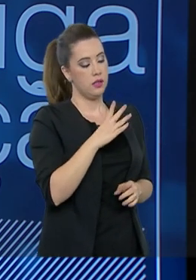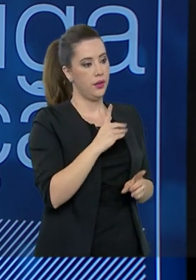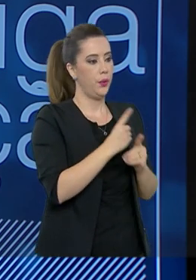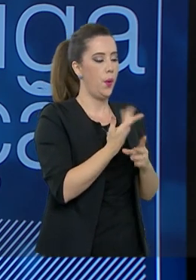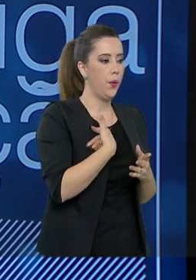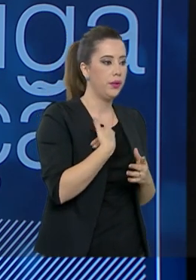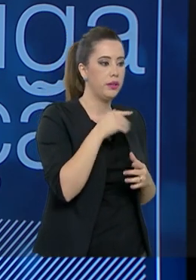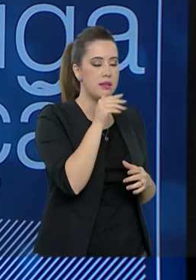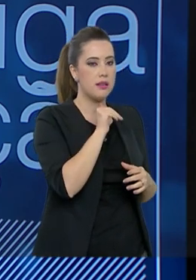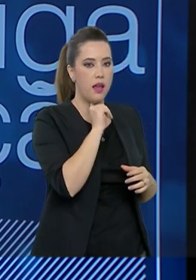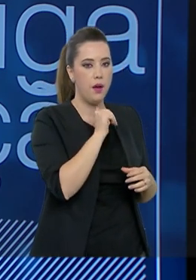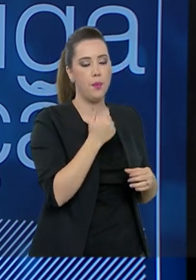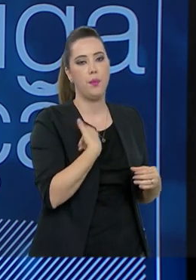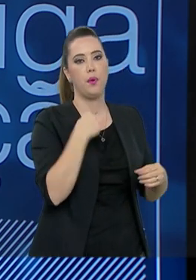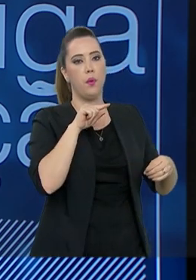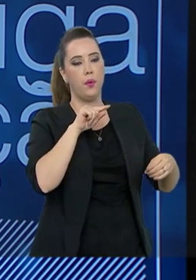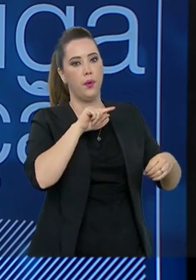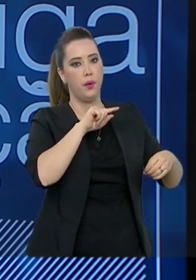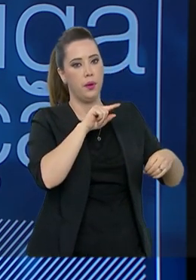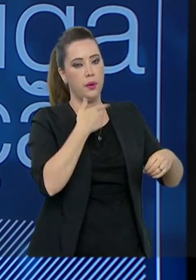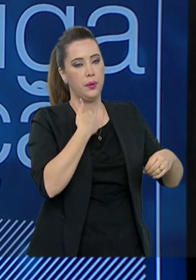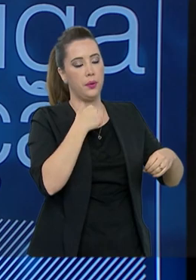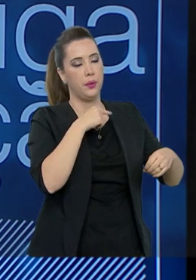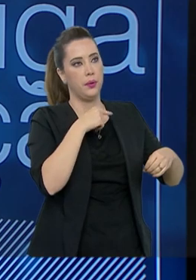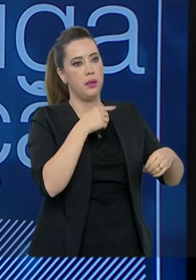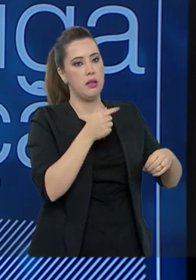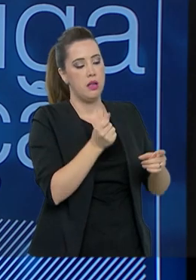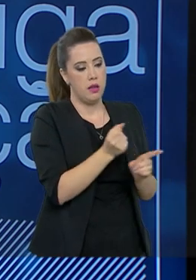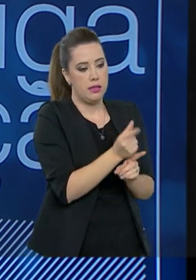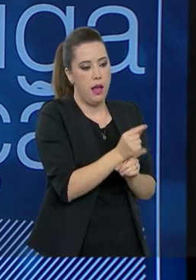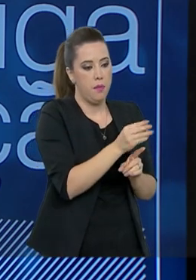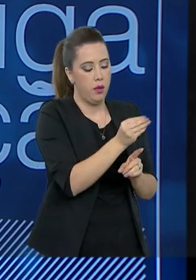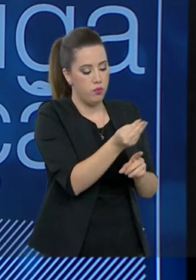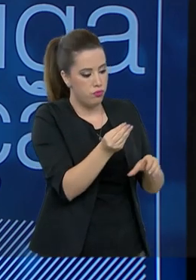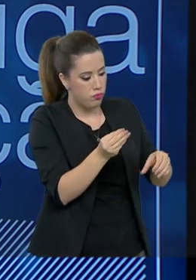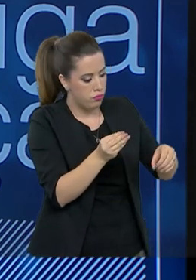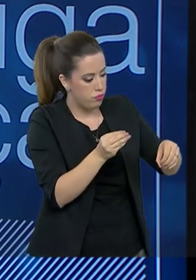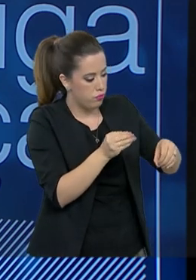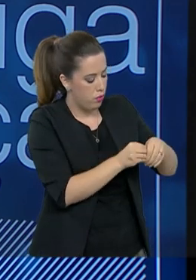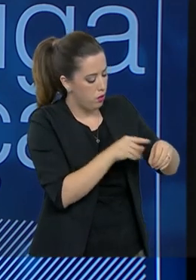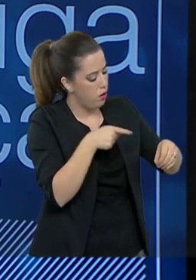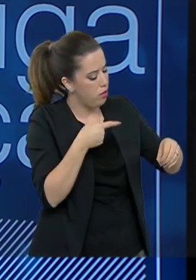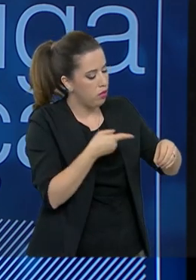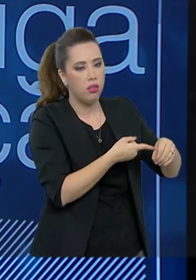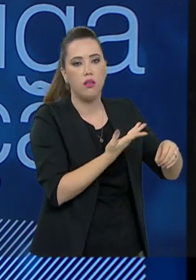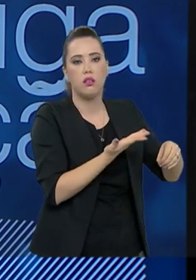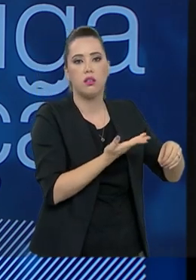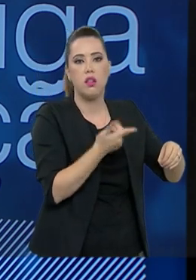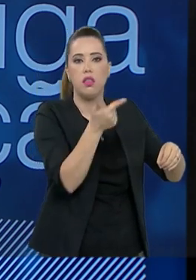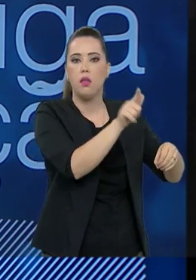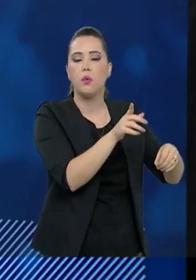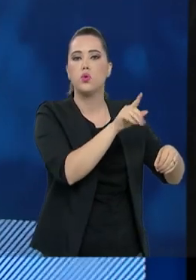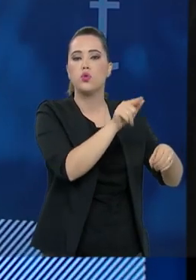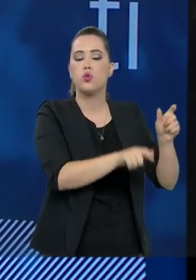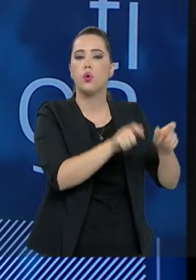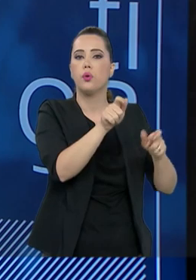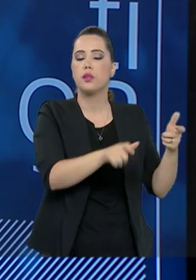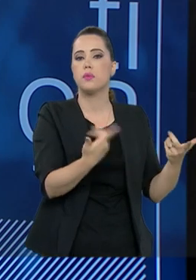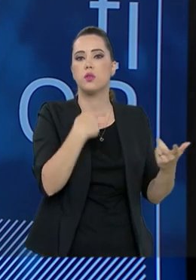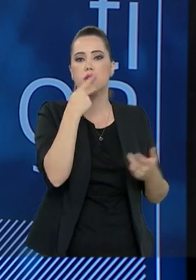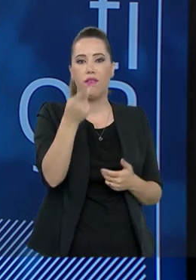um sêmen numa cavidade íntima, né, e depois de várias mulheres que se disseram, várias crianças que